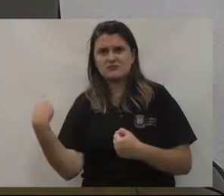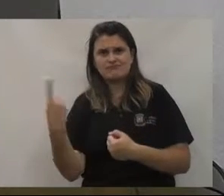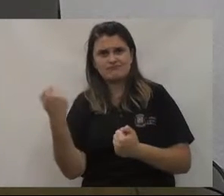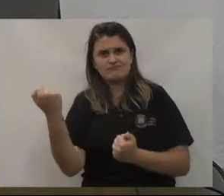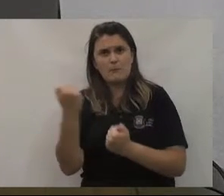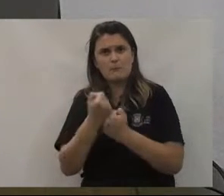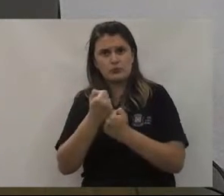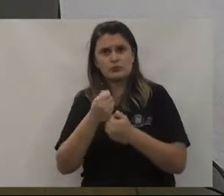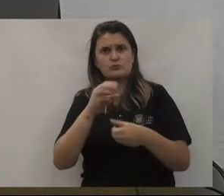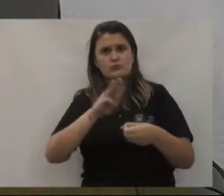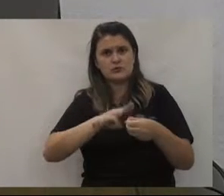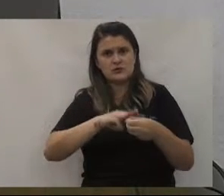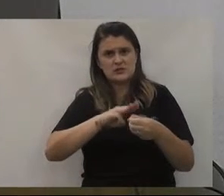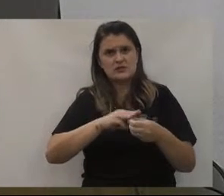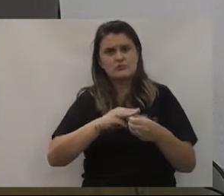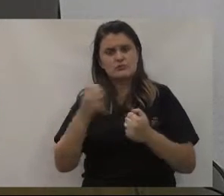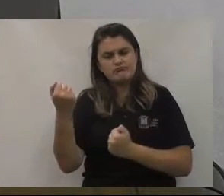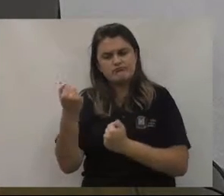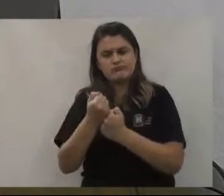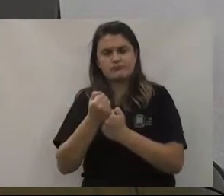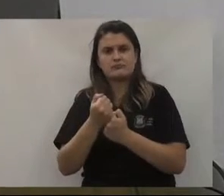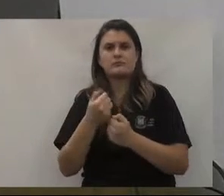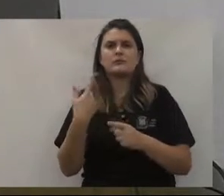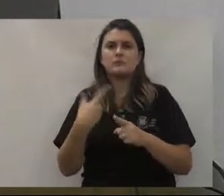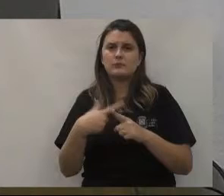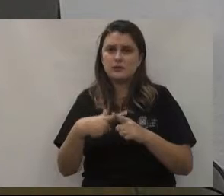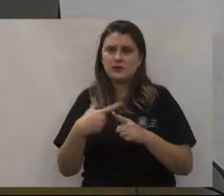os municípios atingidos, que são em número de